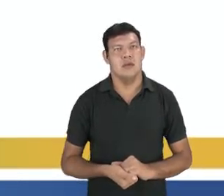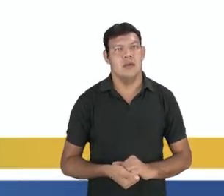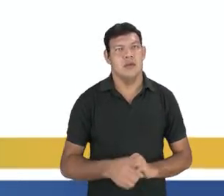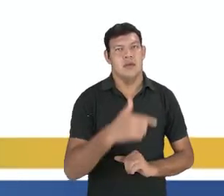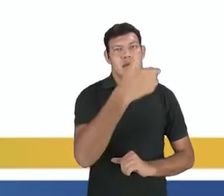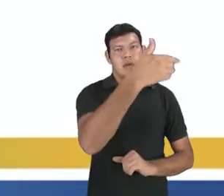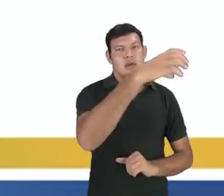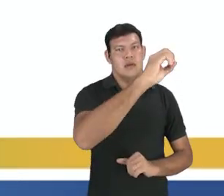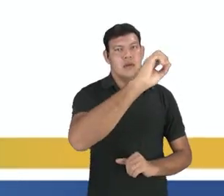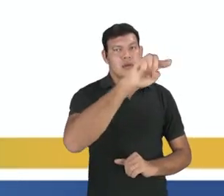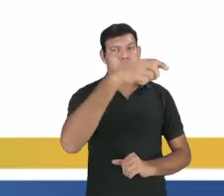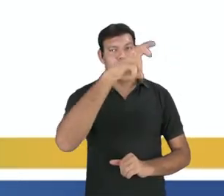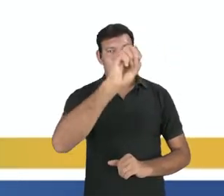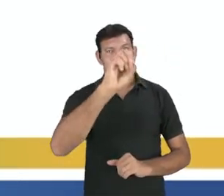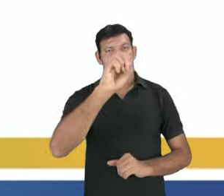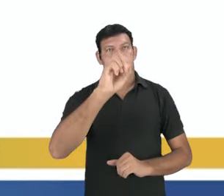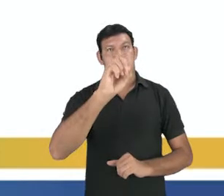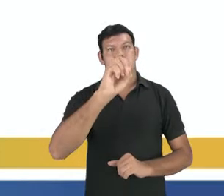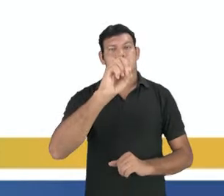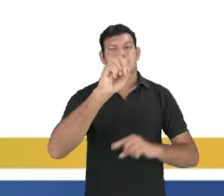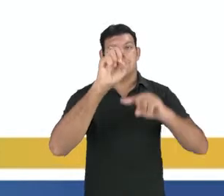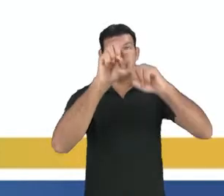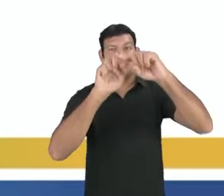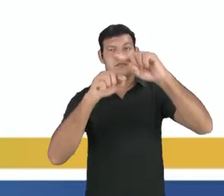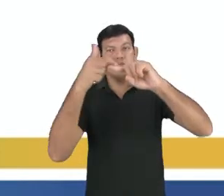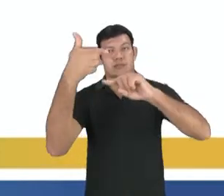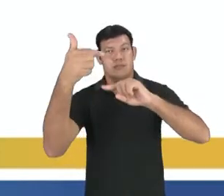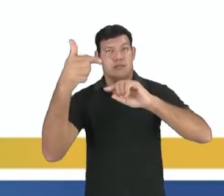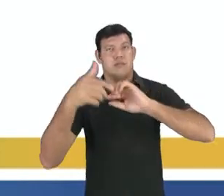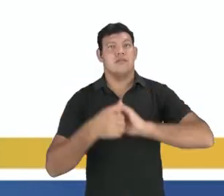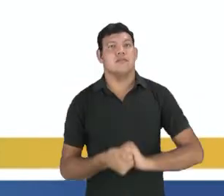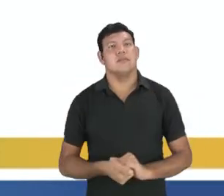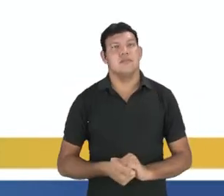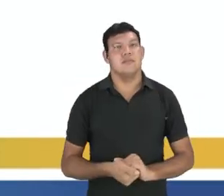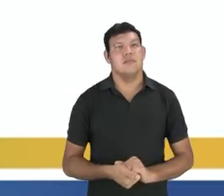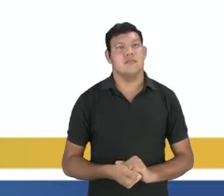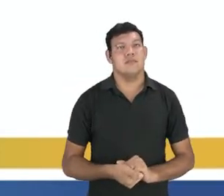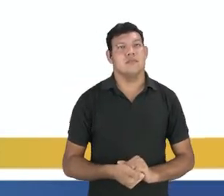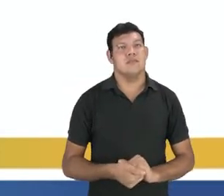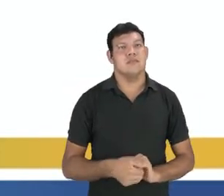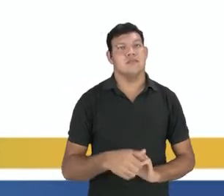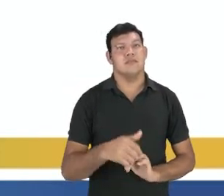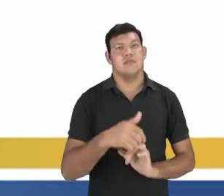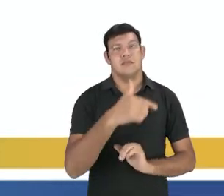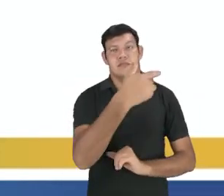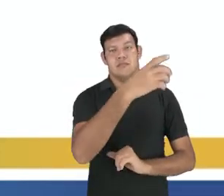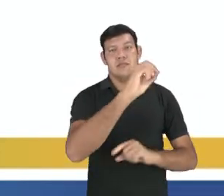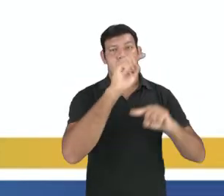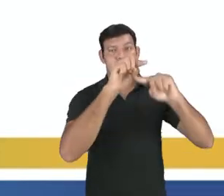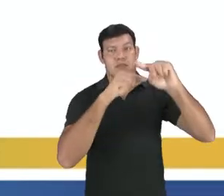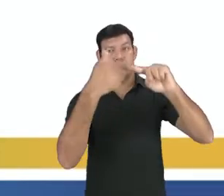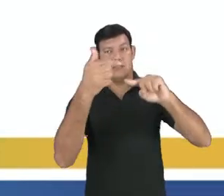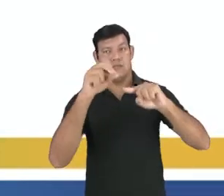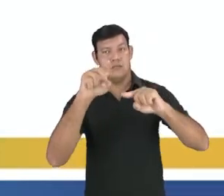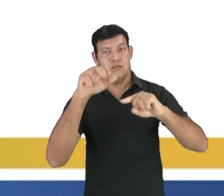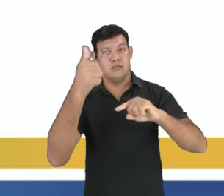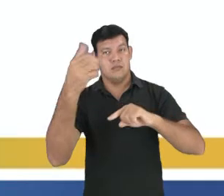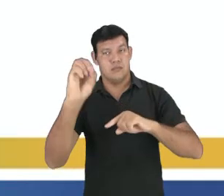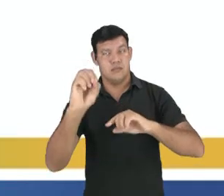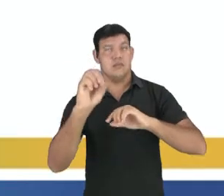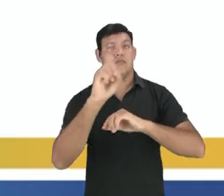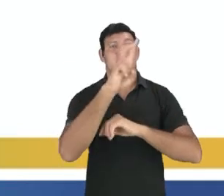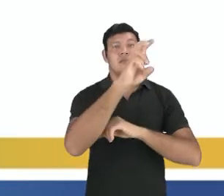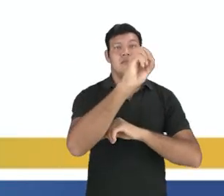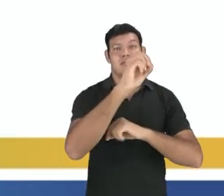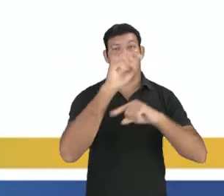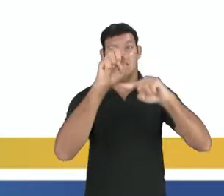a decomposição em fatores primos. 20 e 50 divide por 2. Então, 20 dividido por 2 deu